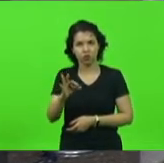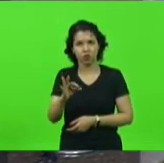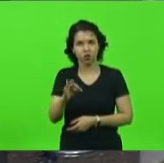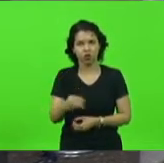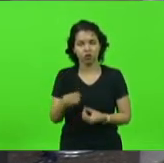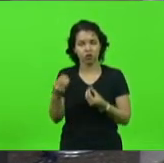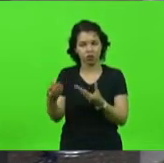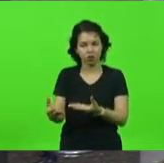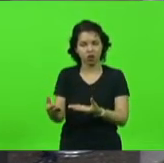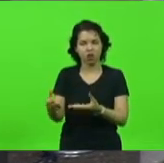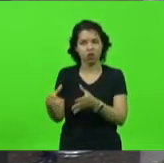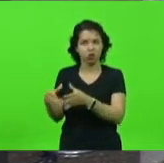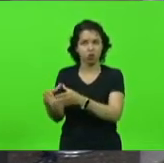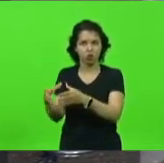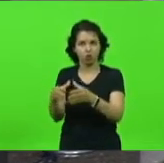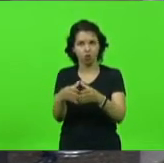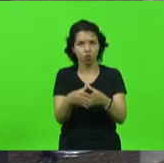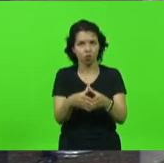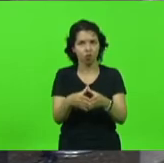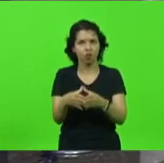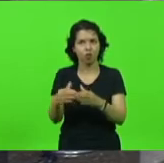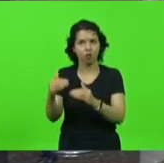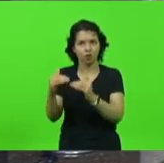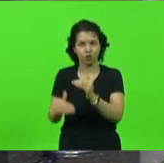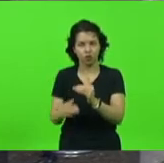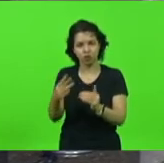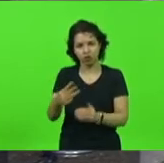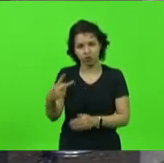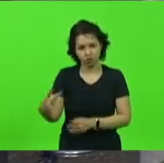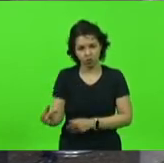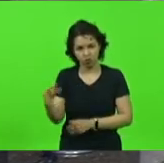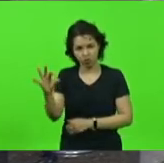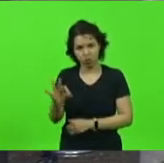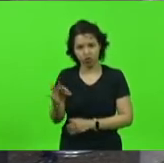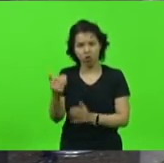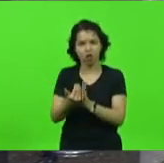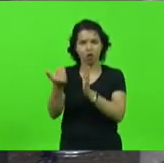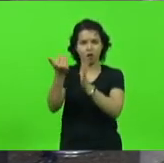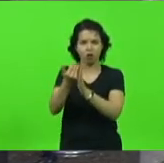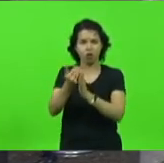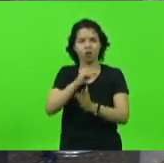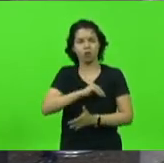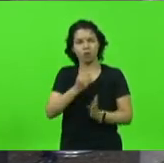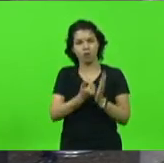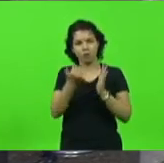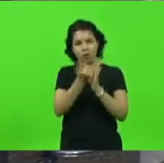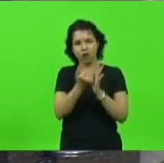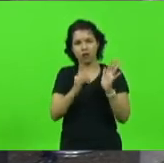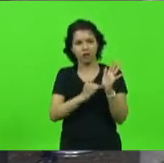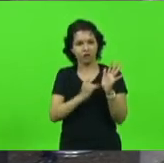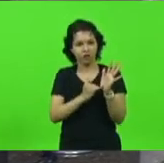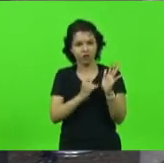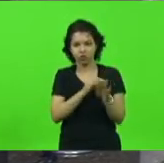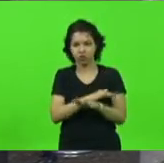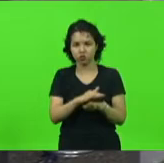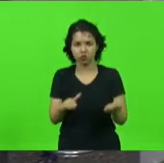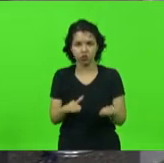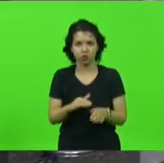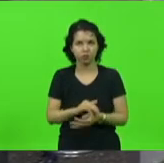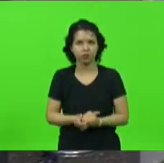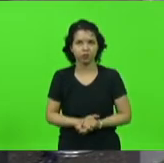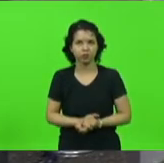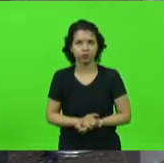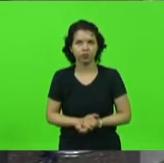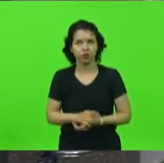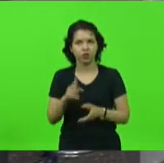as categorias menor 32% e para aquelas que ganham mais apenas a inflação. É a mesma coisa que